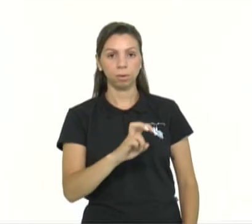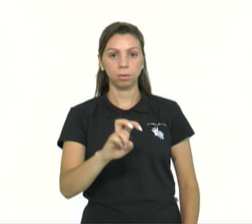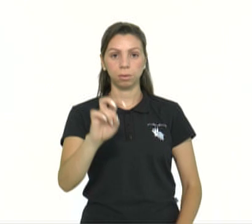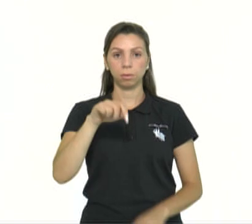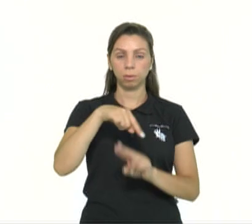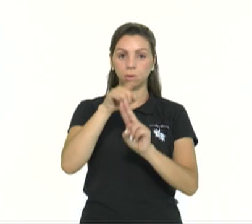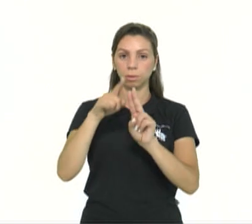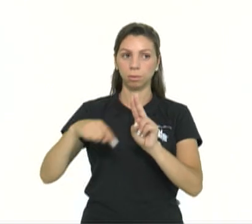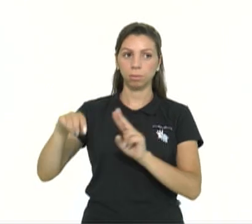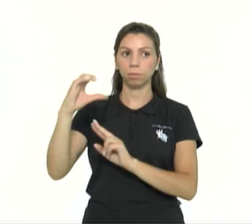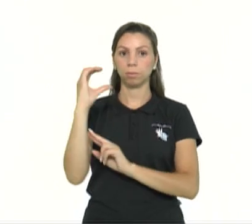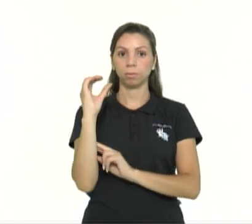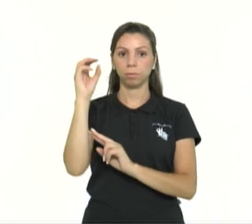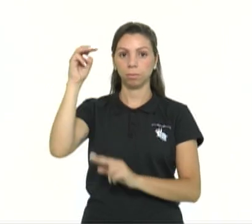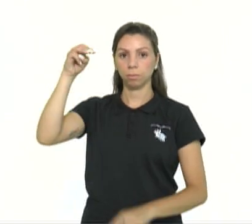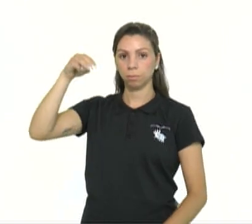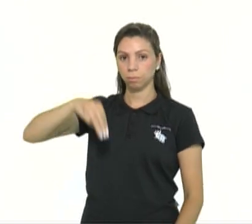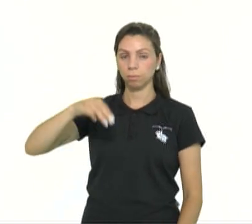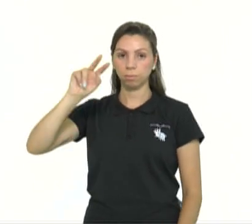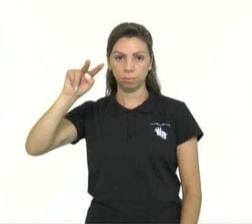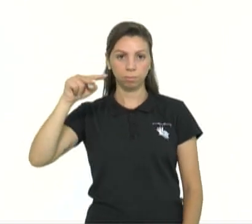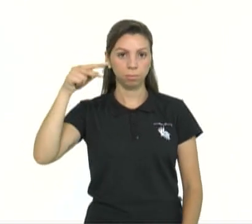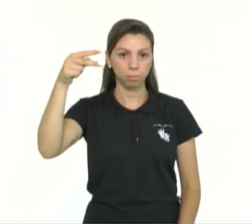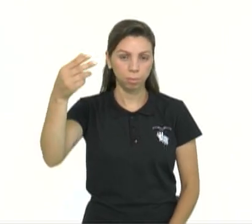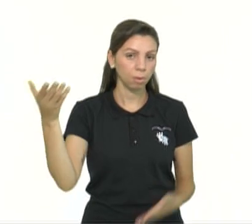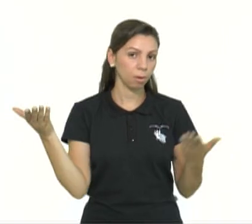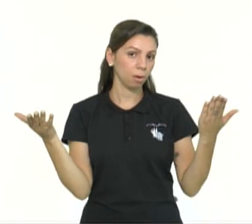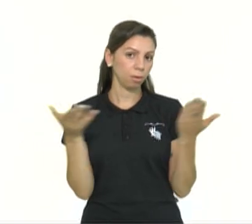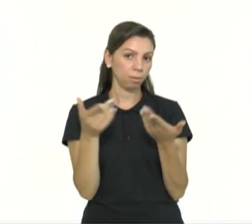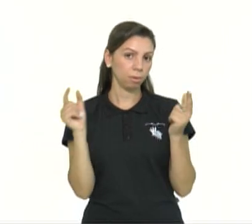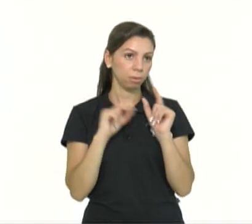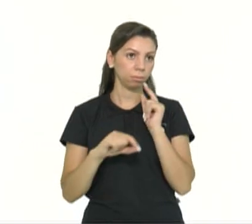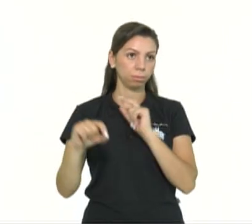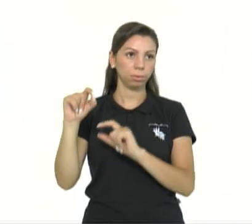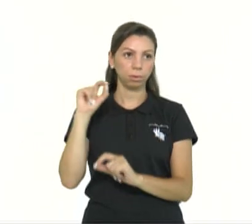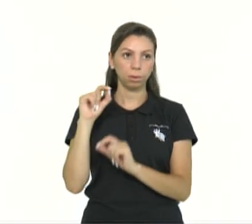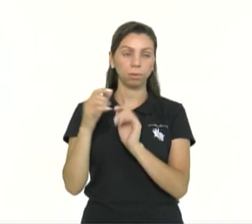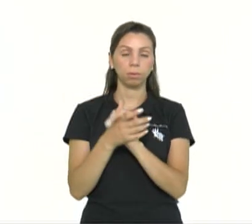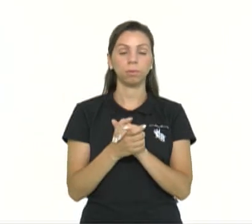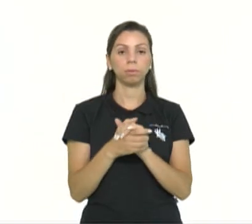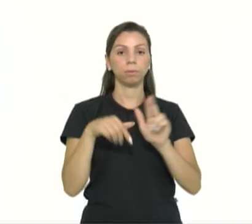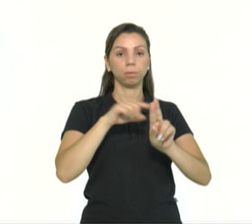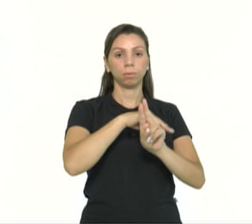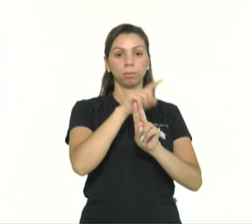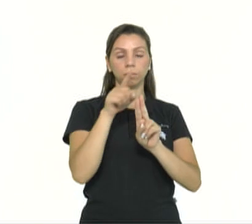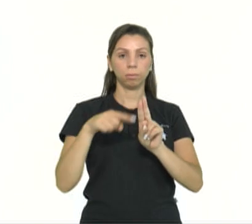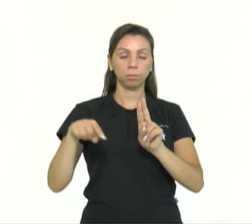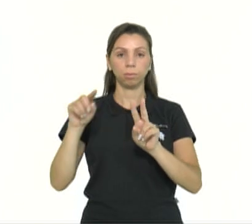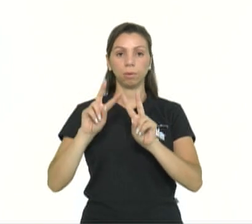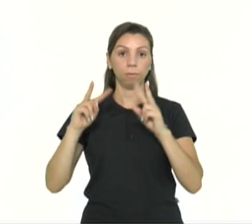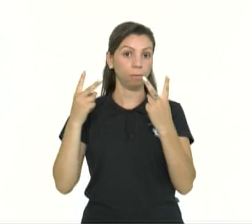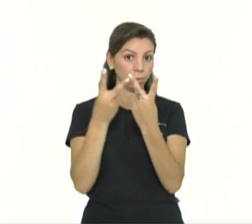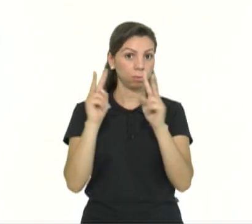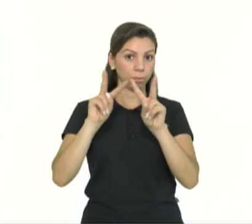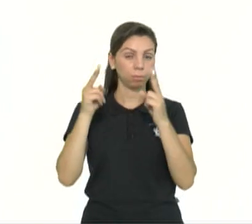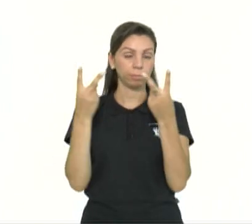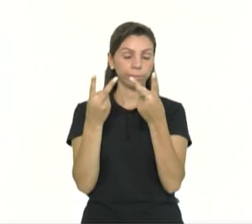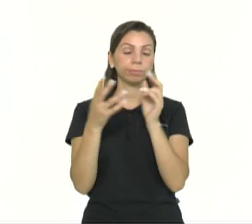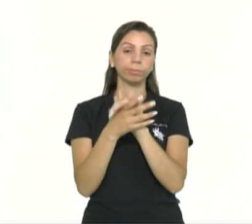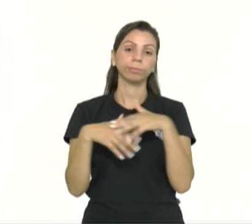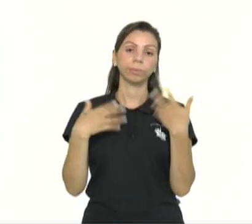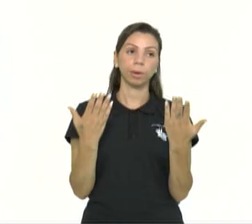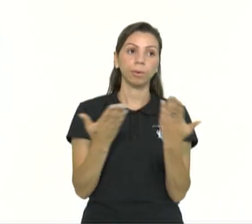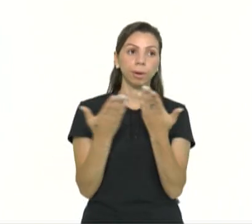pi centímetros quadrados. Agora a gente vai calcular o volume. A altura a gente acabou de calcular, a altura foi dada,